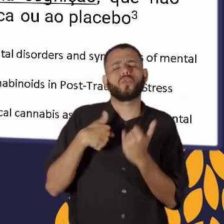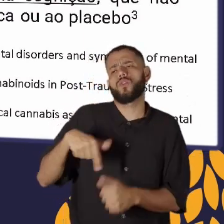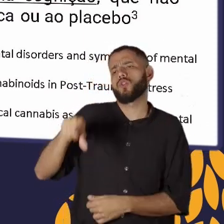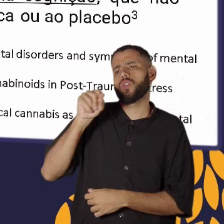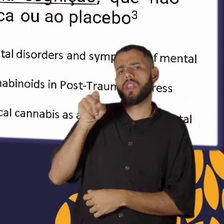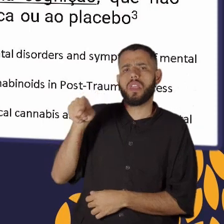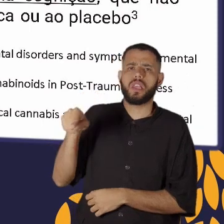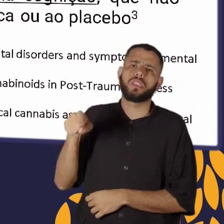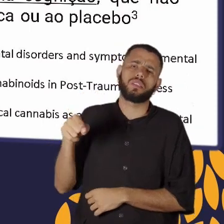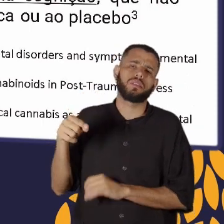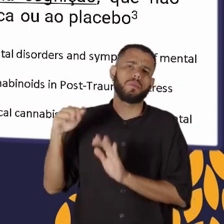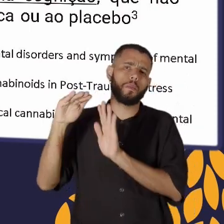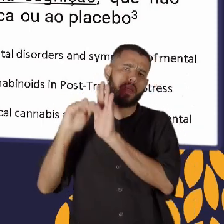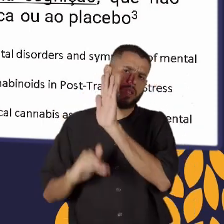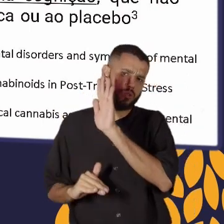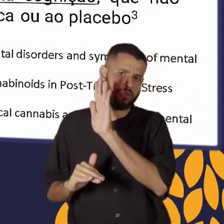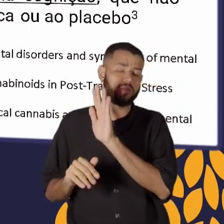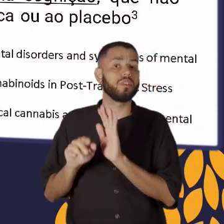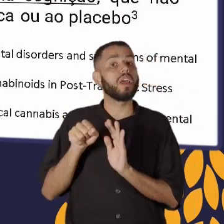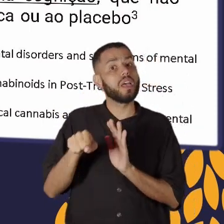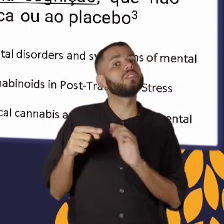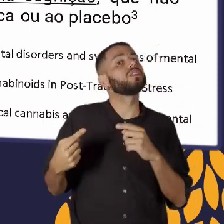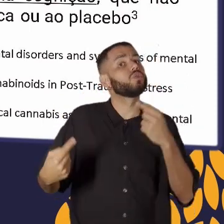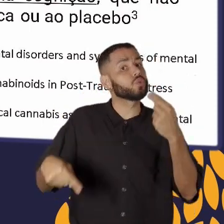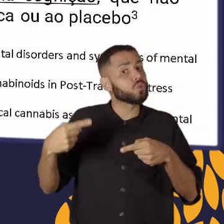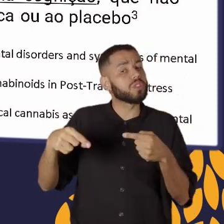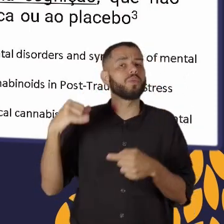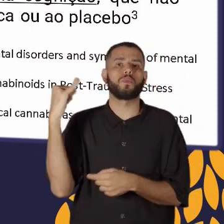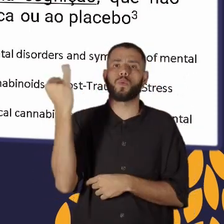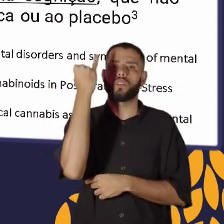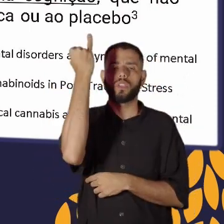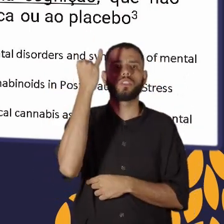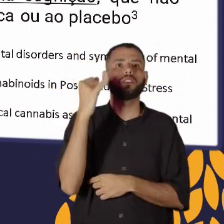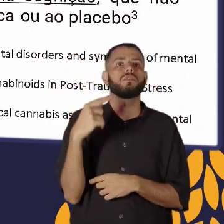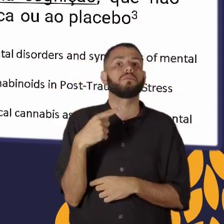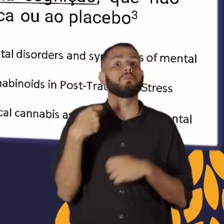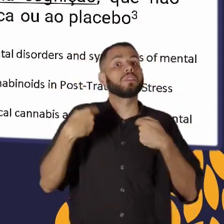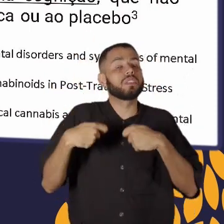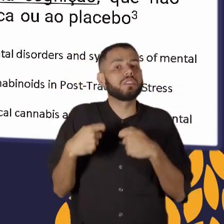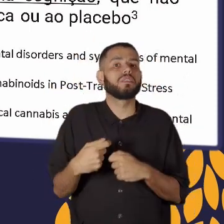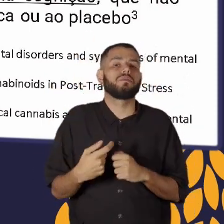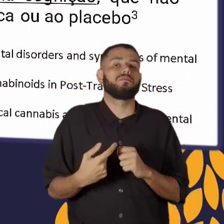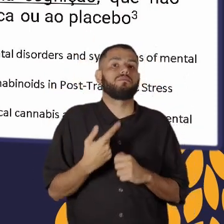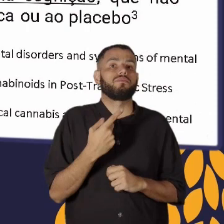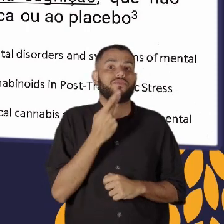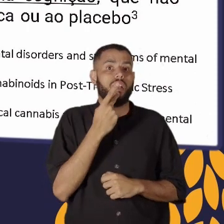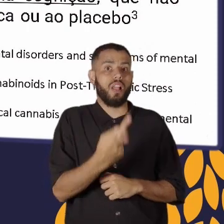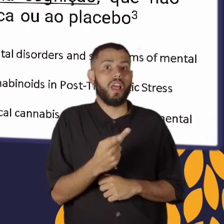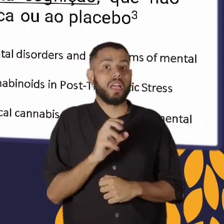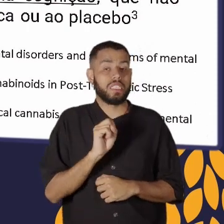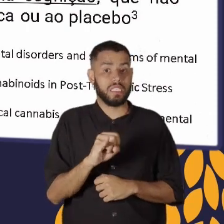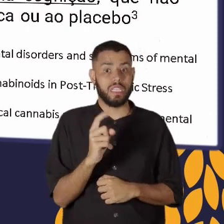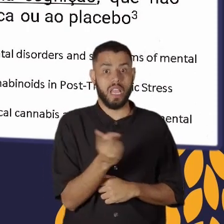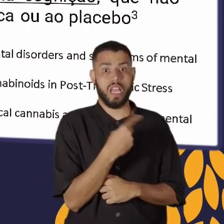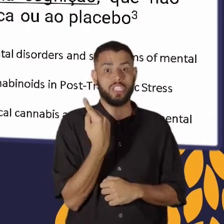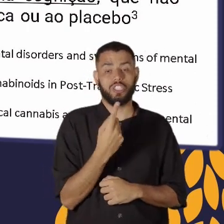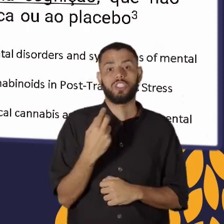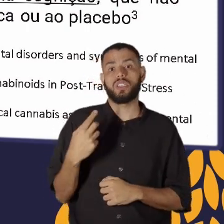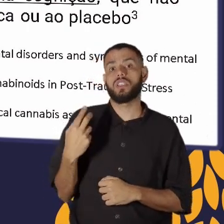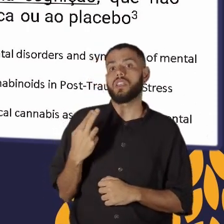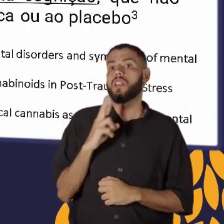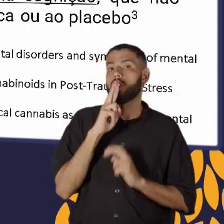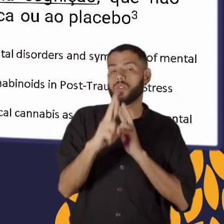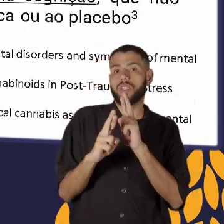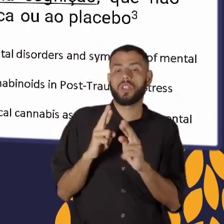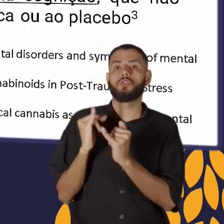adverso. Então, assim, essa é uma discussão importante que a gente tem que ressaltar que, embora tenhamos resultados parecidos, eu tenho que olhar os